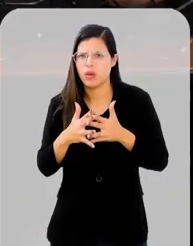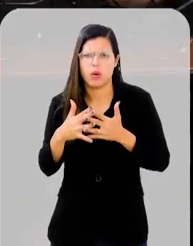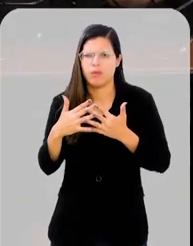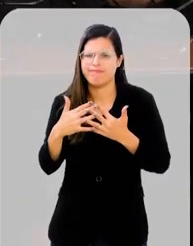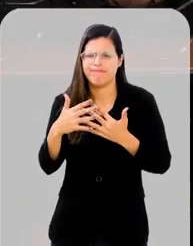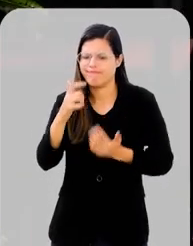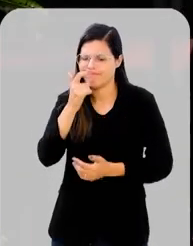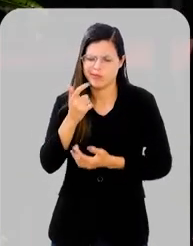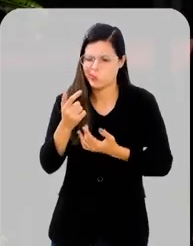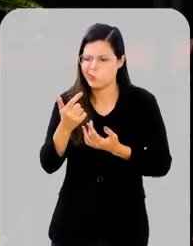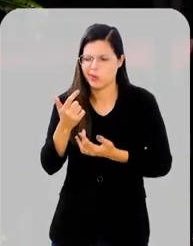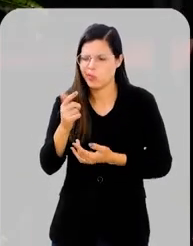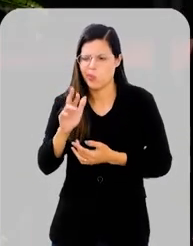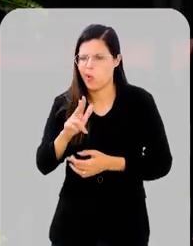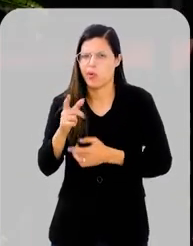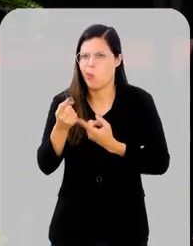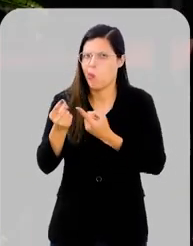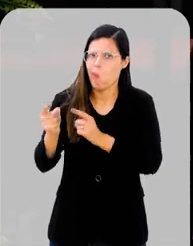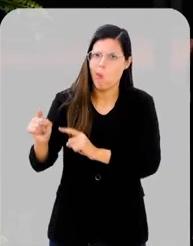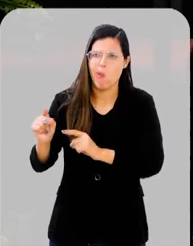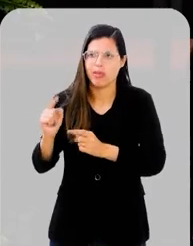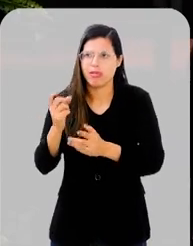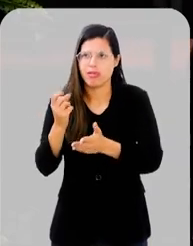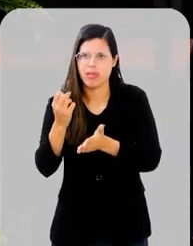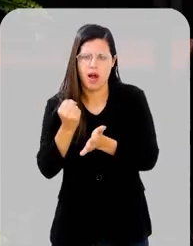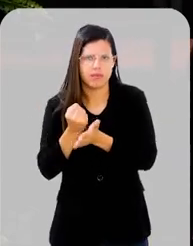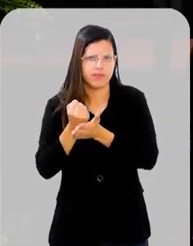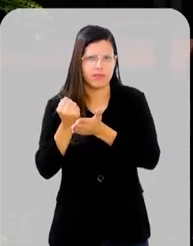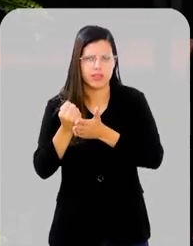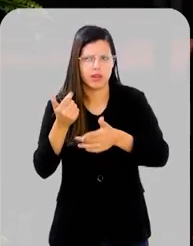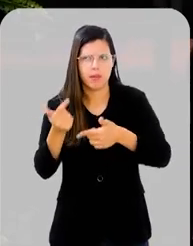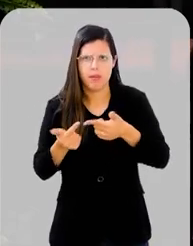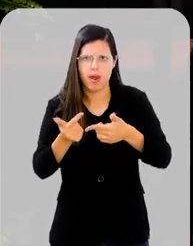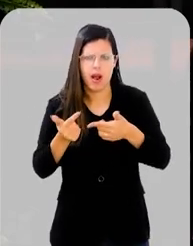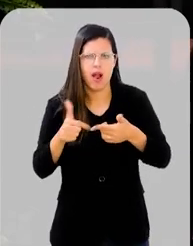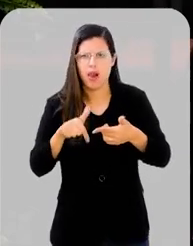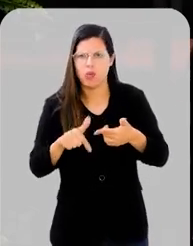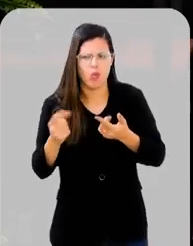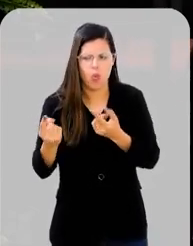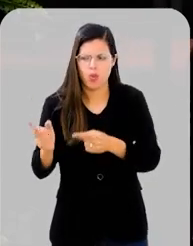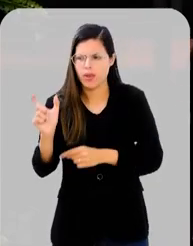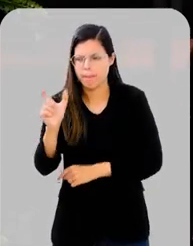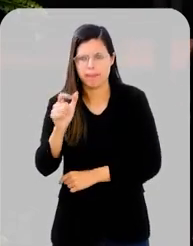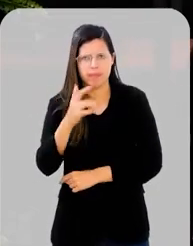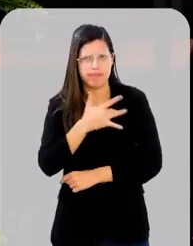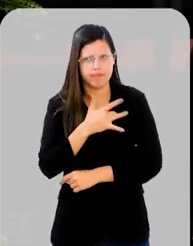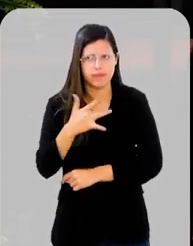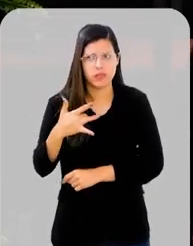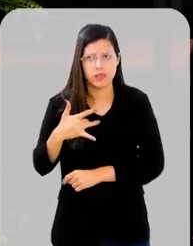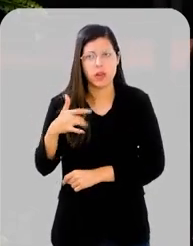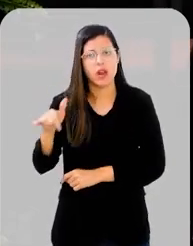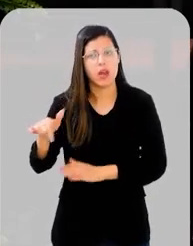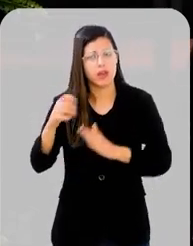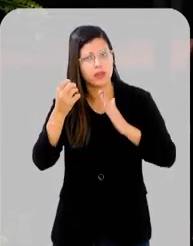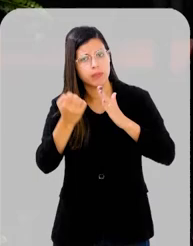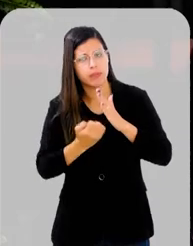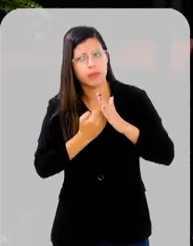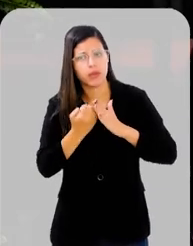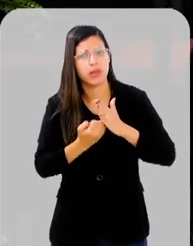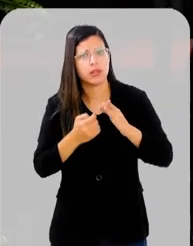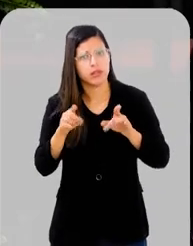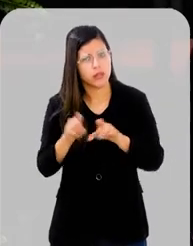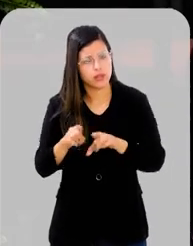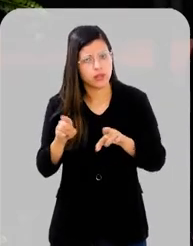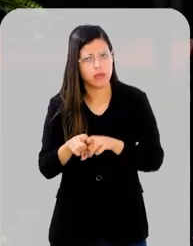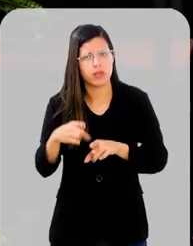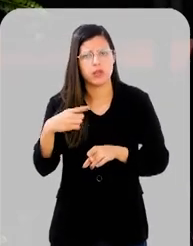emprego e nem quem quem pensa o seguinte Poxa então quer dizer você vai ficar batendo nos planos de saúde não calma os planos de saúde são empresas